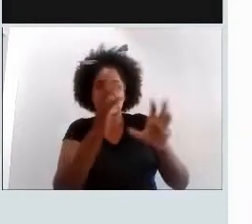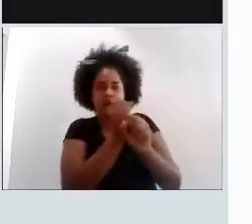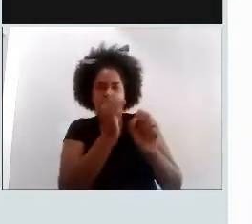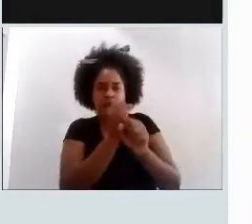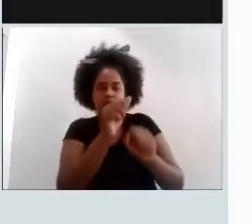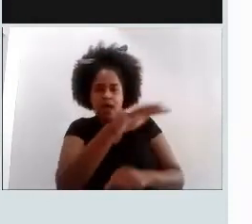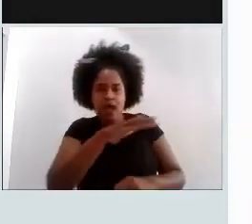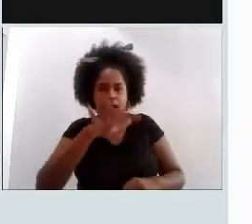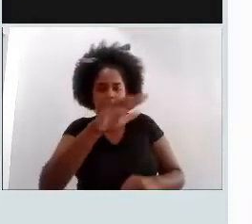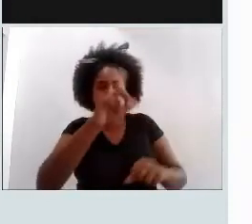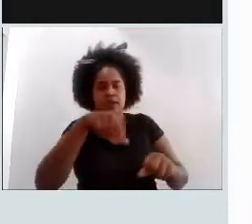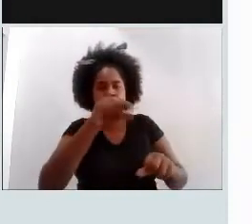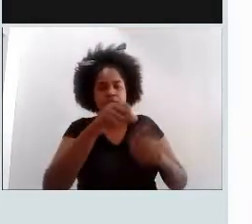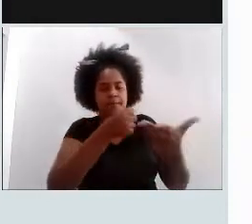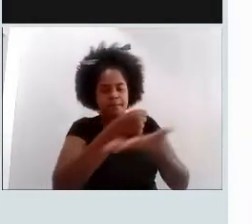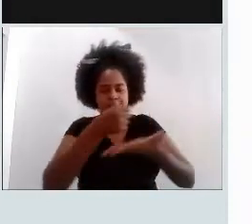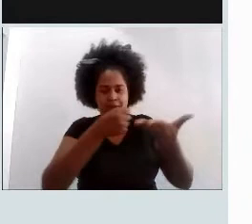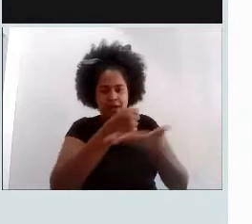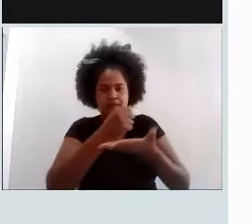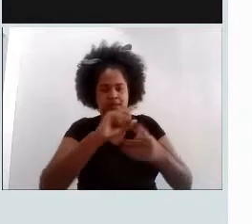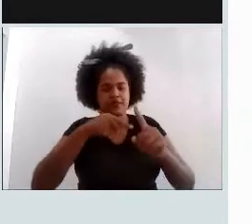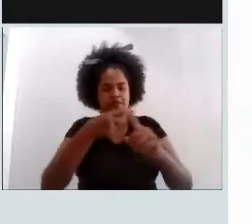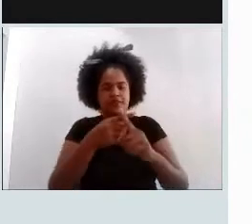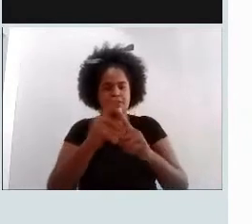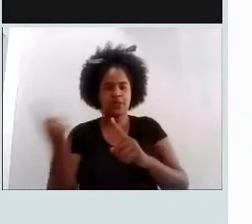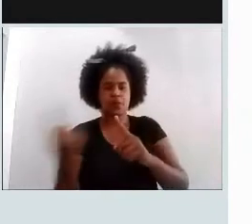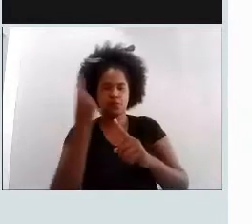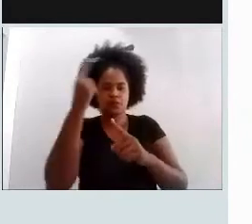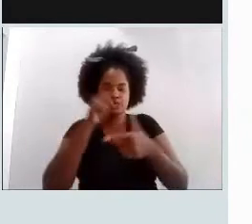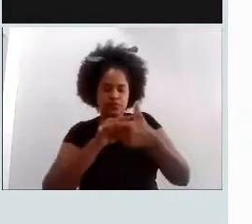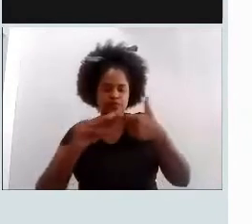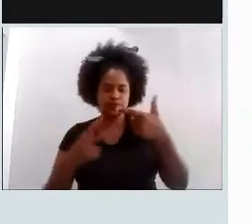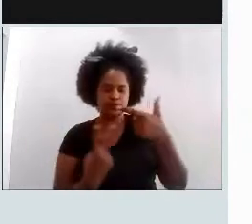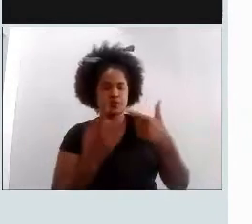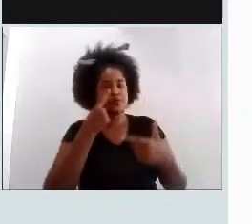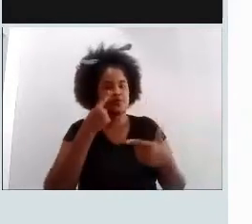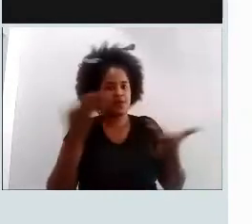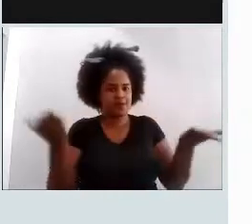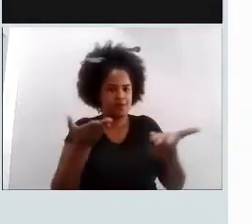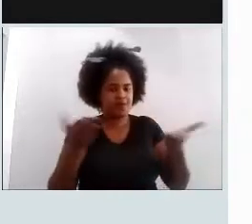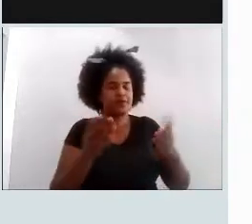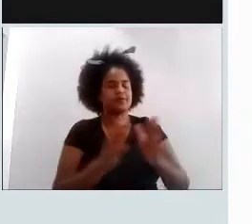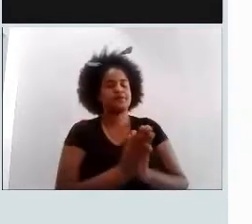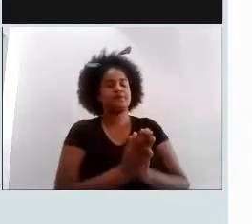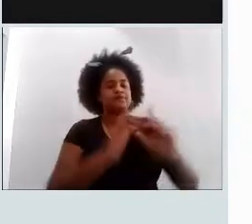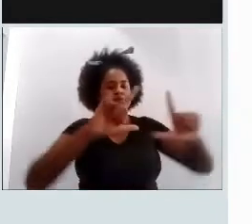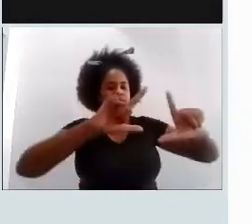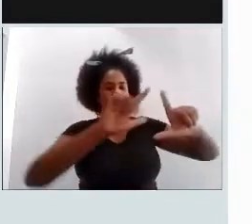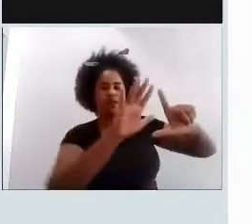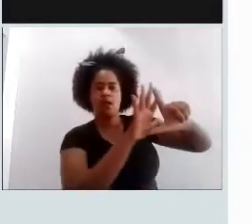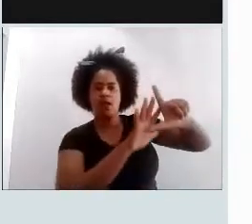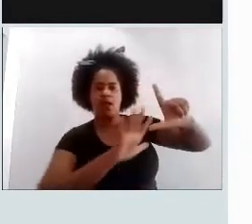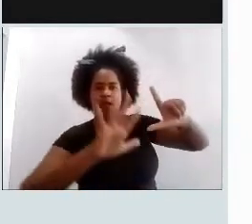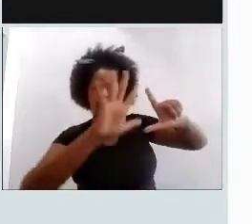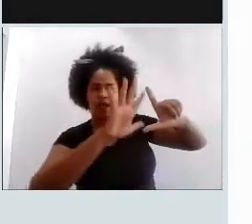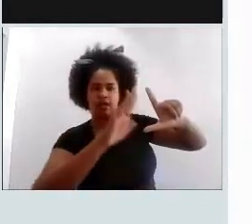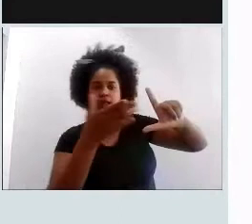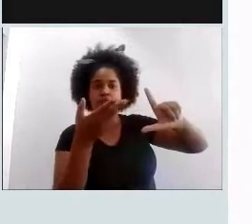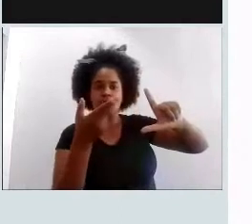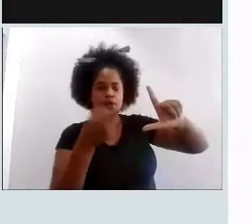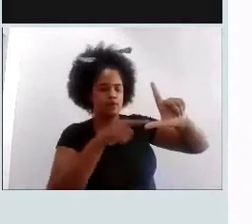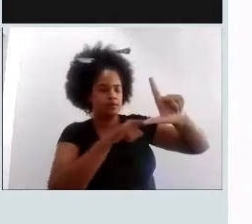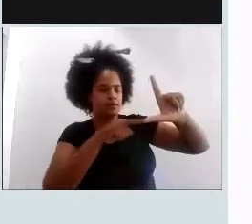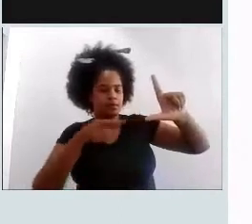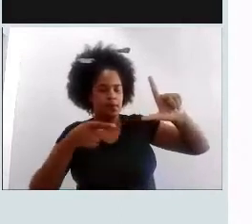altura, dividindo tudo por 2. Vejamos. A área de um triângulo é igual a base vezes a altura